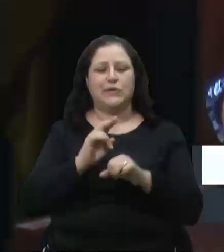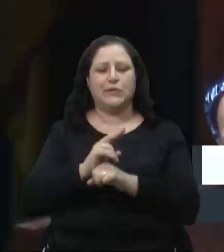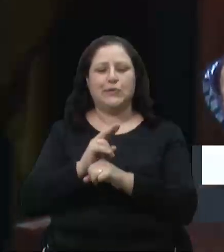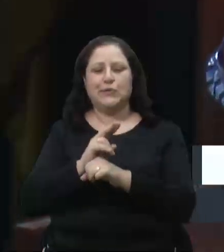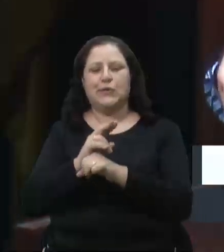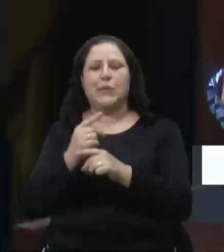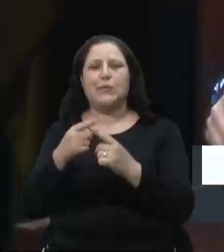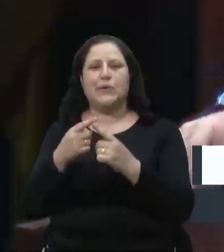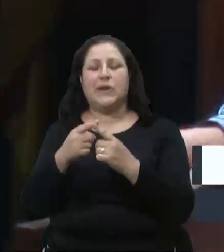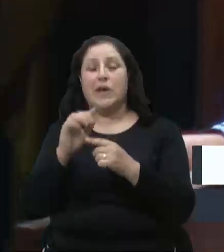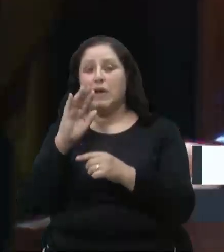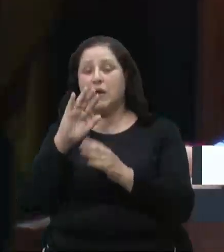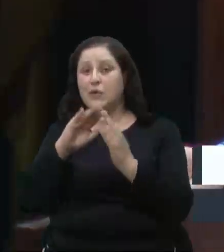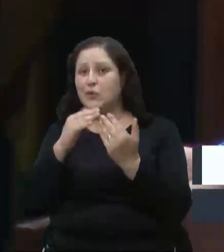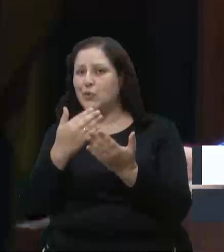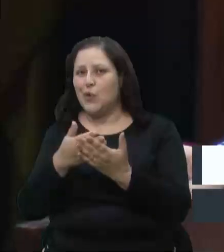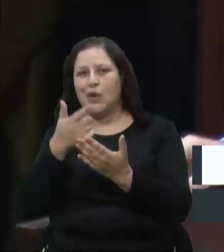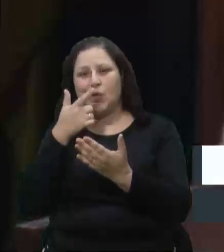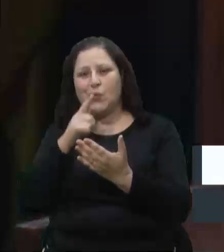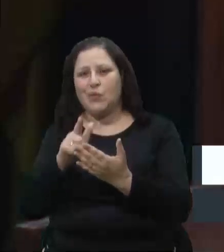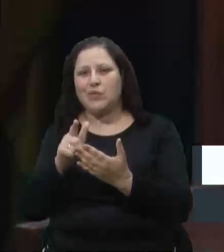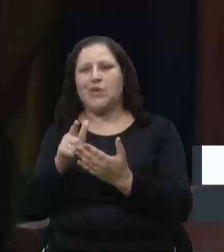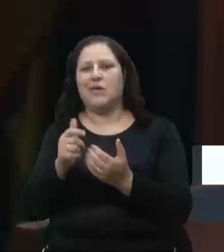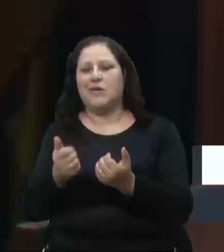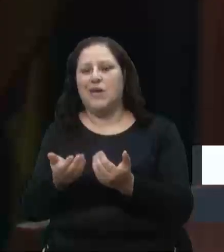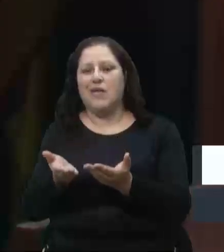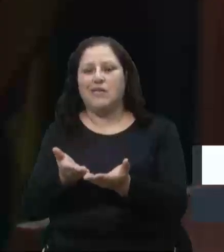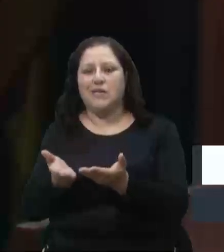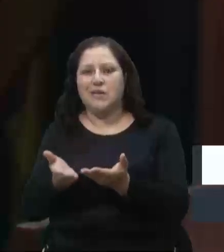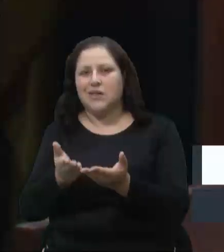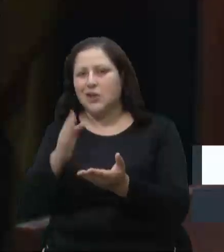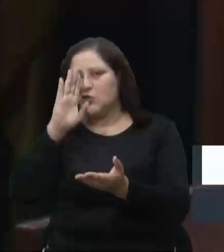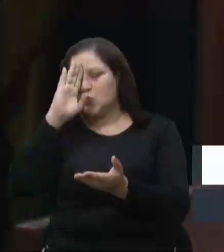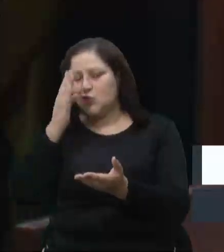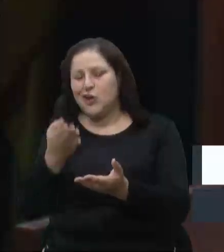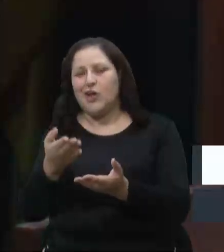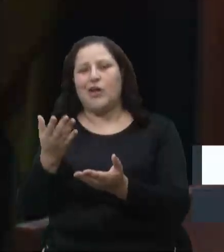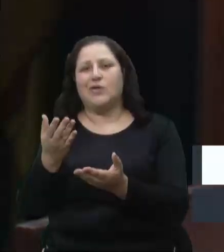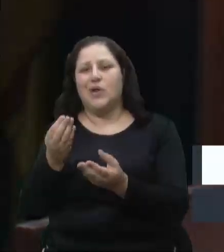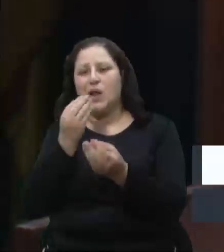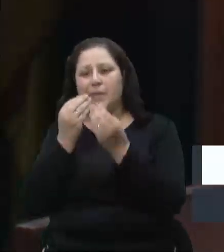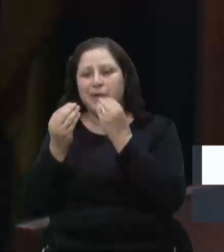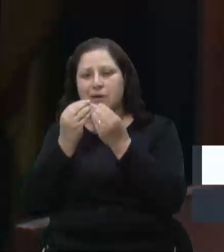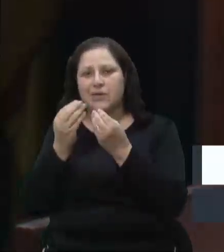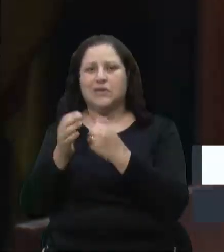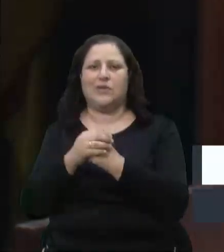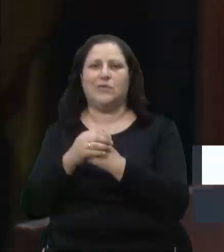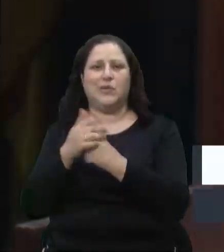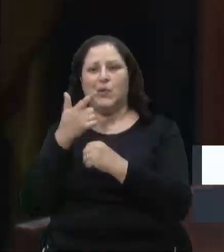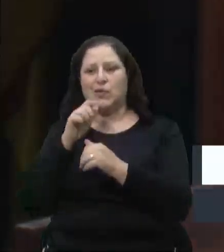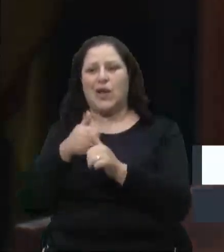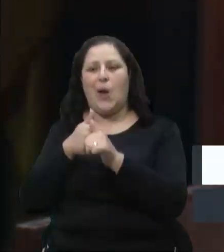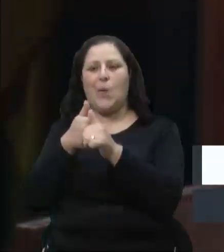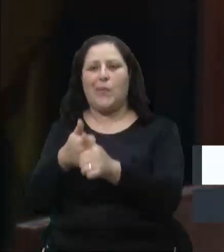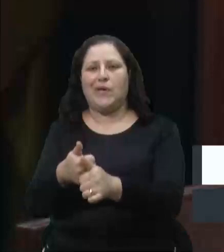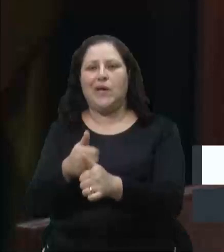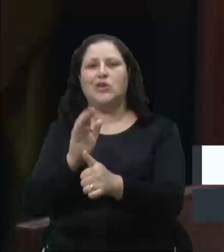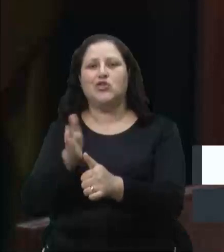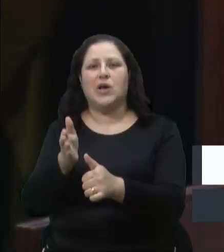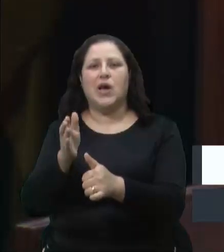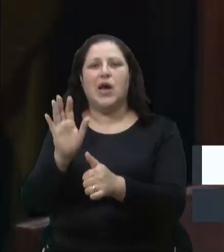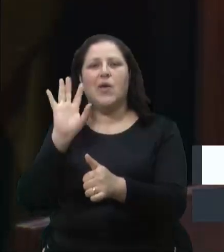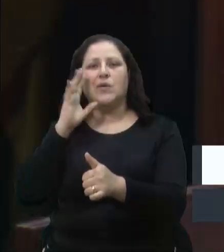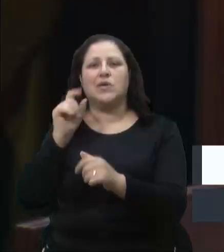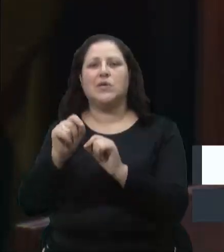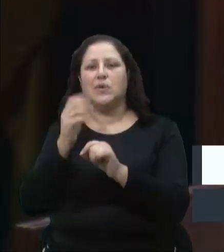retorno na questão da alimentação, porque não conseguem acompanhar a alimentação. A gente tem relatos de crianças que acabam